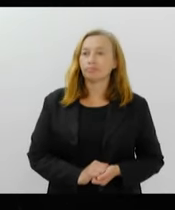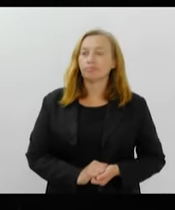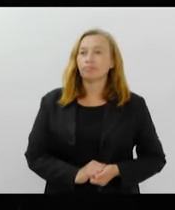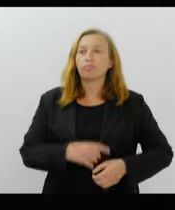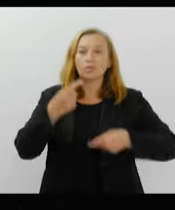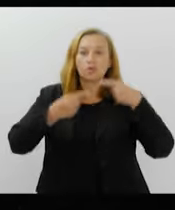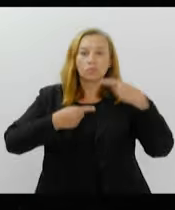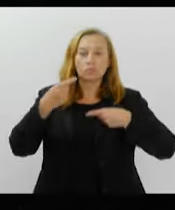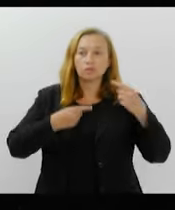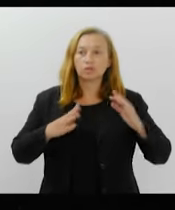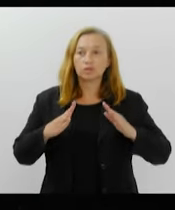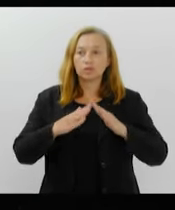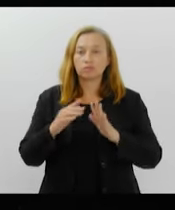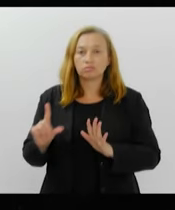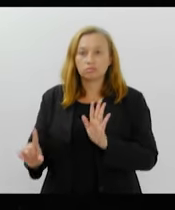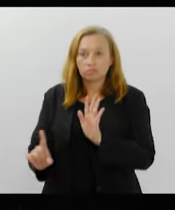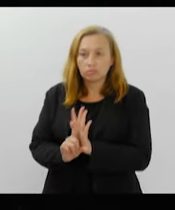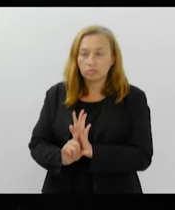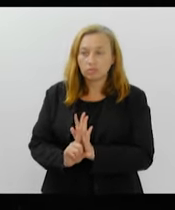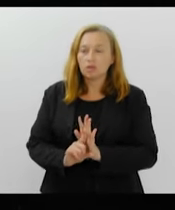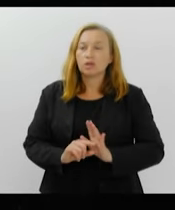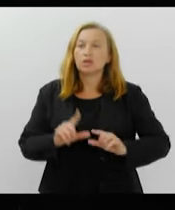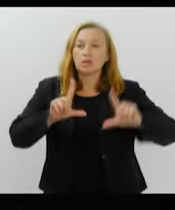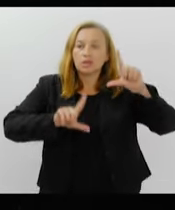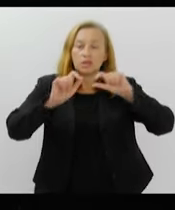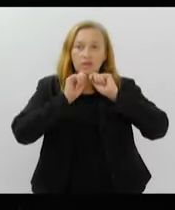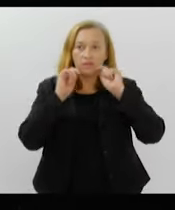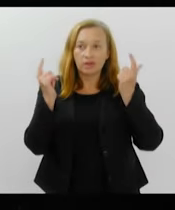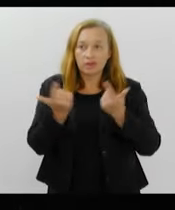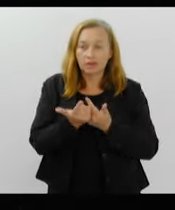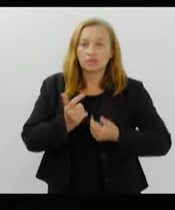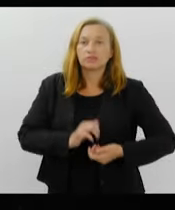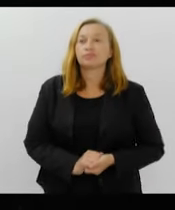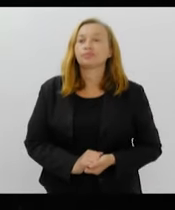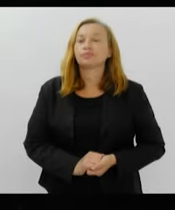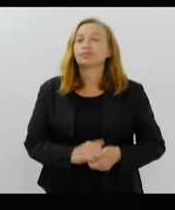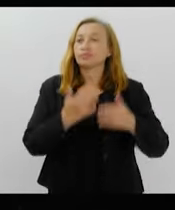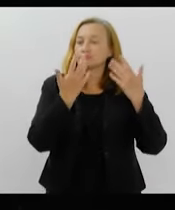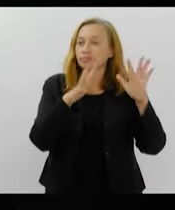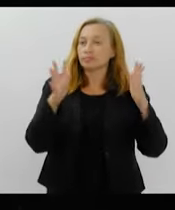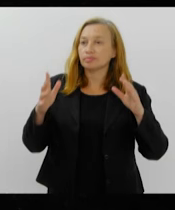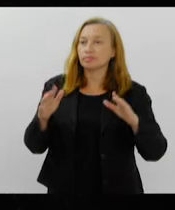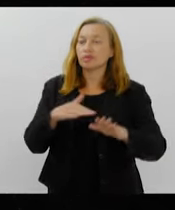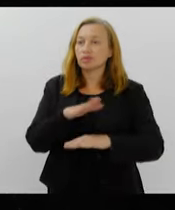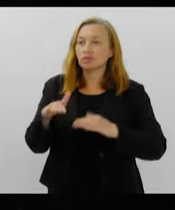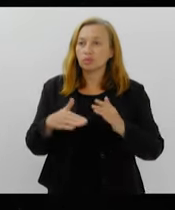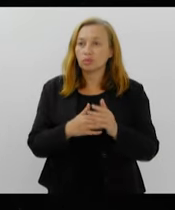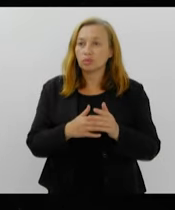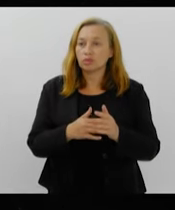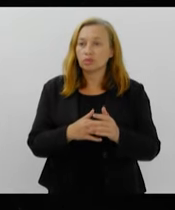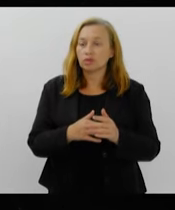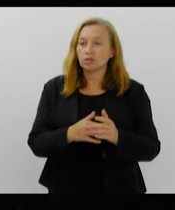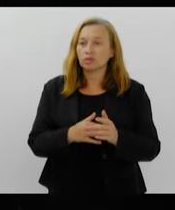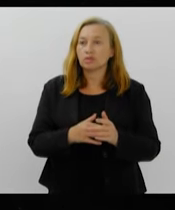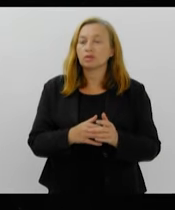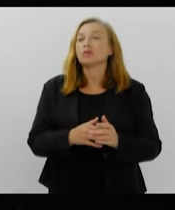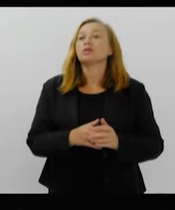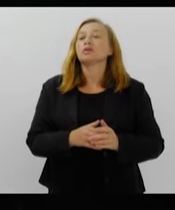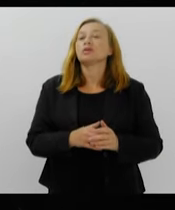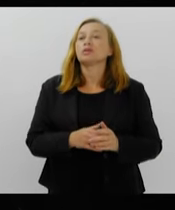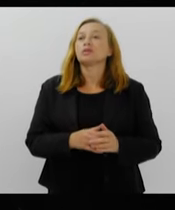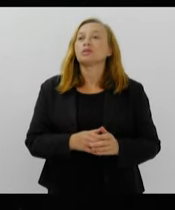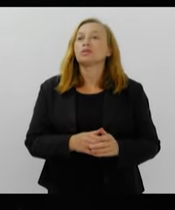debates aqui na casa Legislativa através da TV alerge saudar os trabalhadores E trabalhadoras que